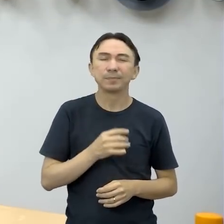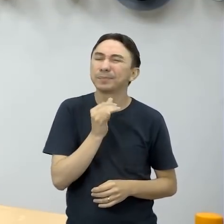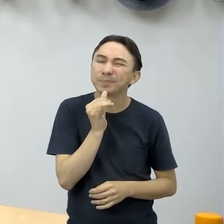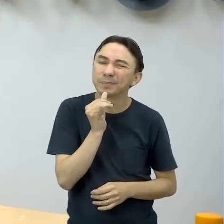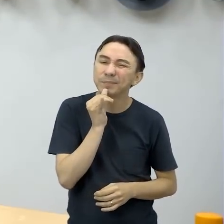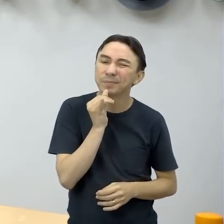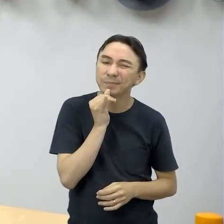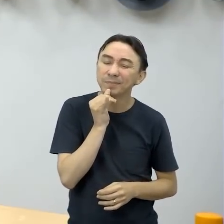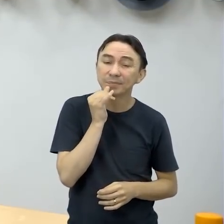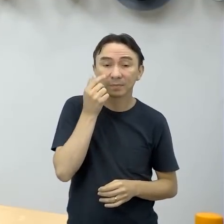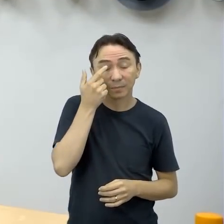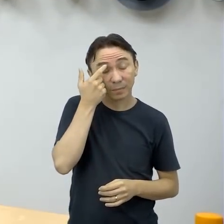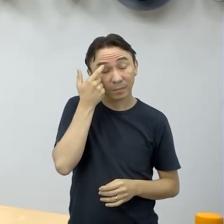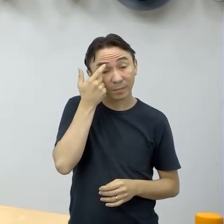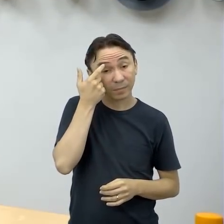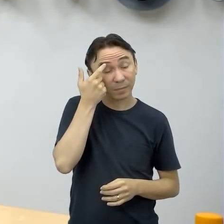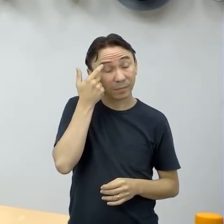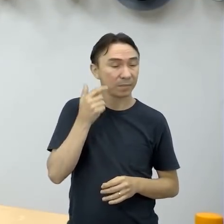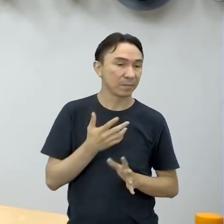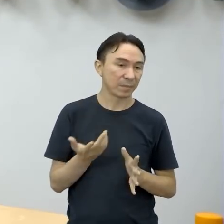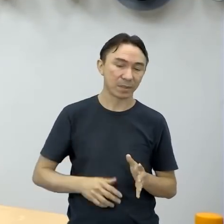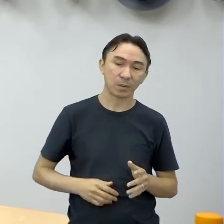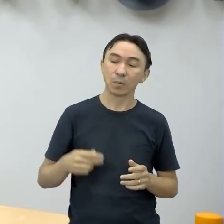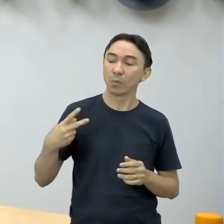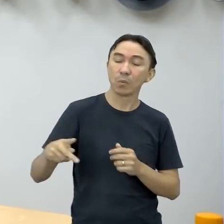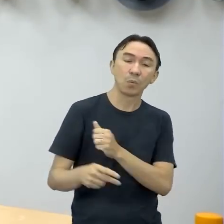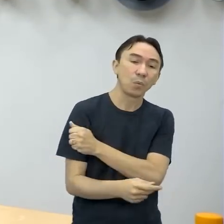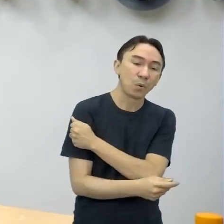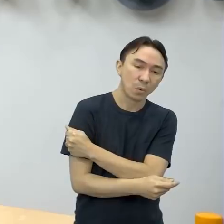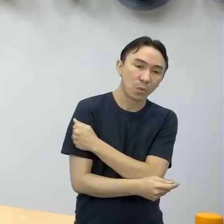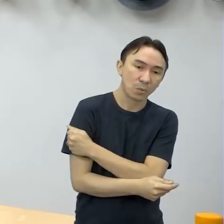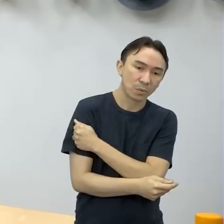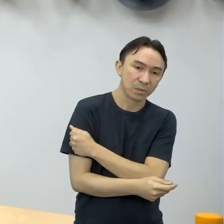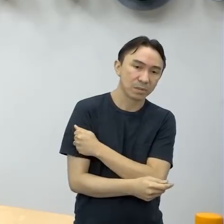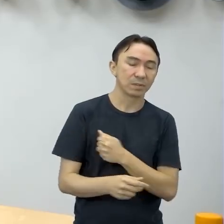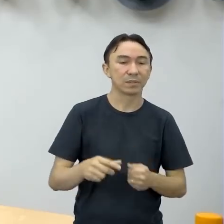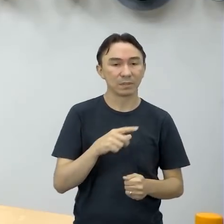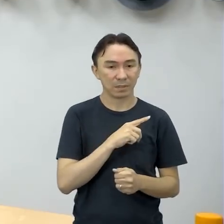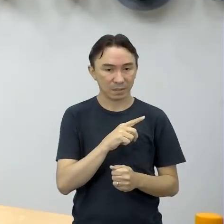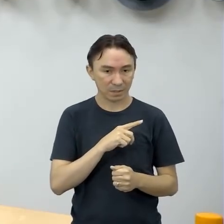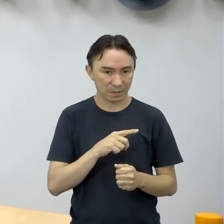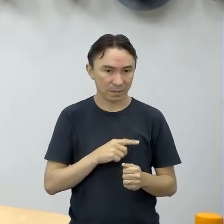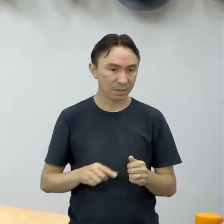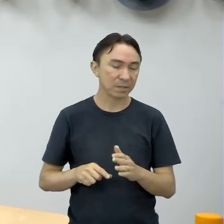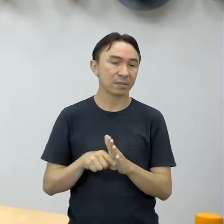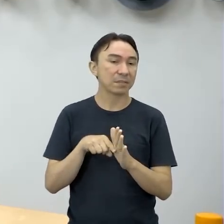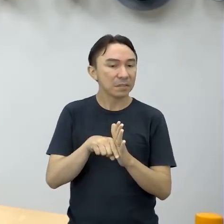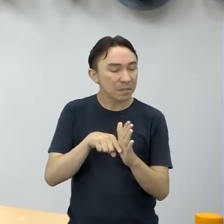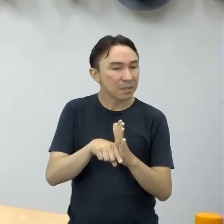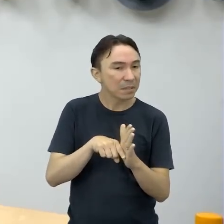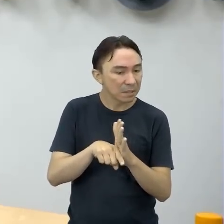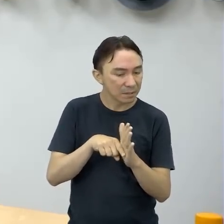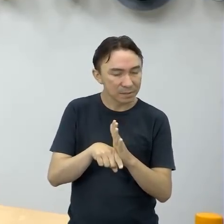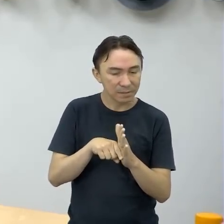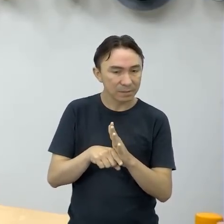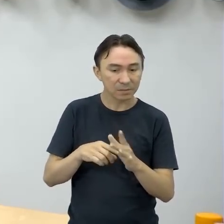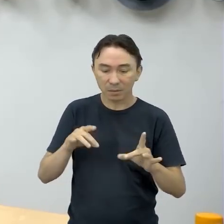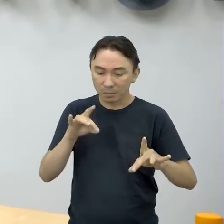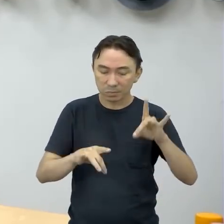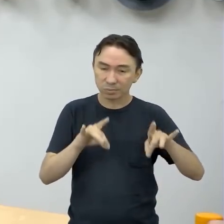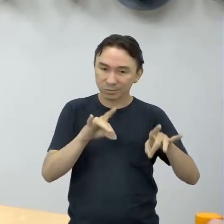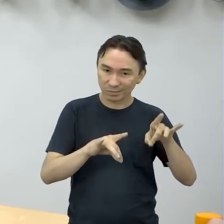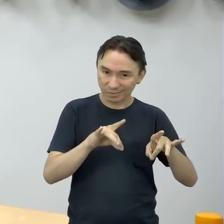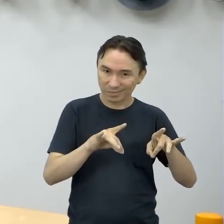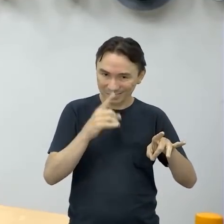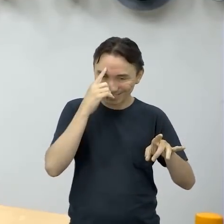exemplo, pesquisas e registros que os estudantes fizeram em oficinas de produções textuais, poderão ajudar